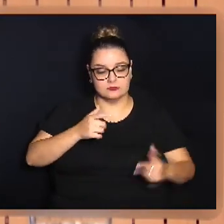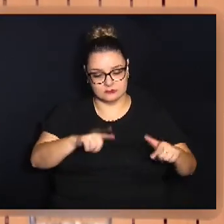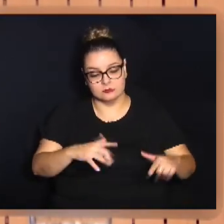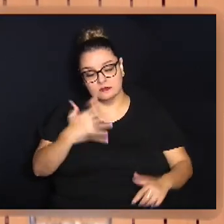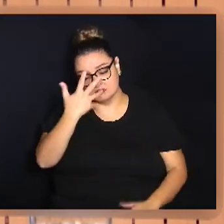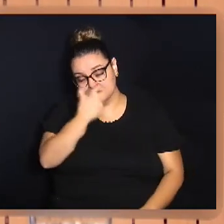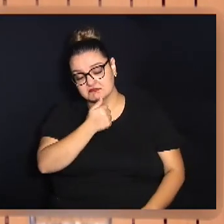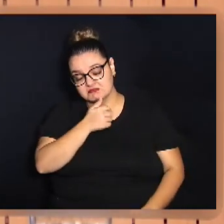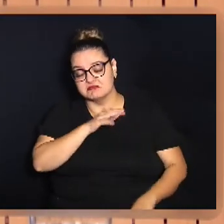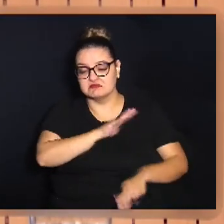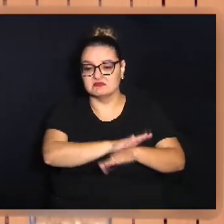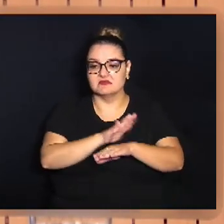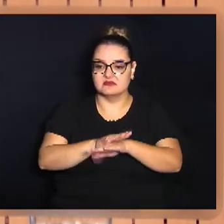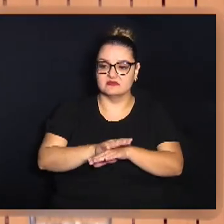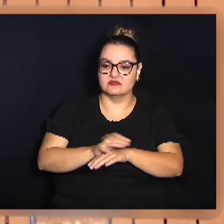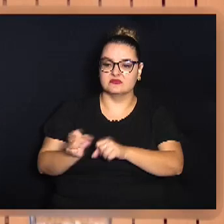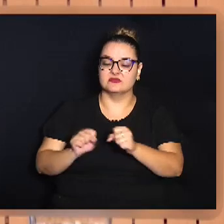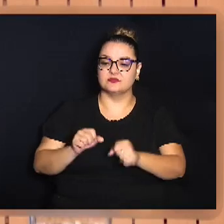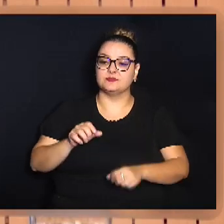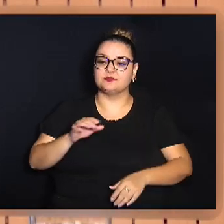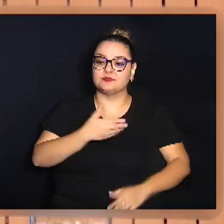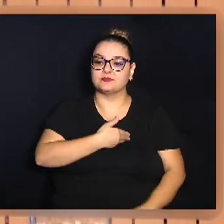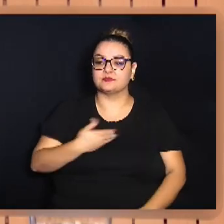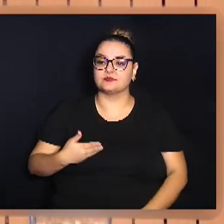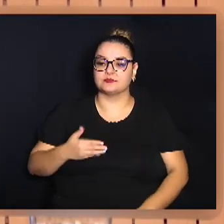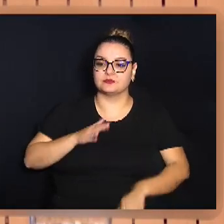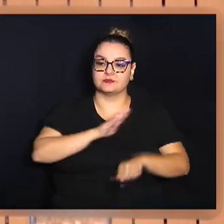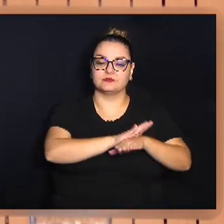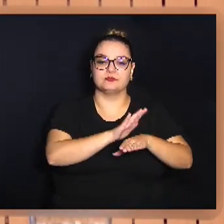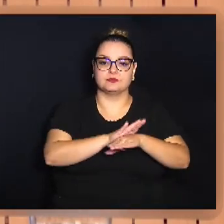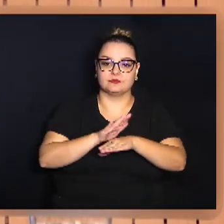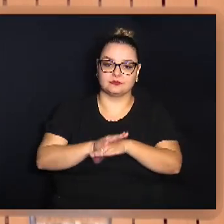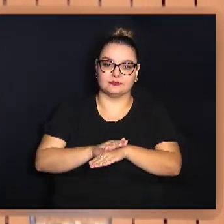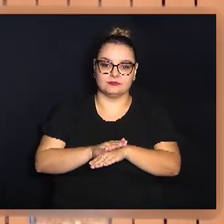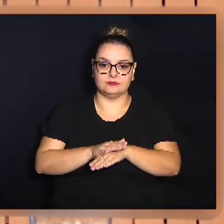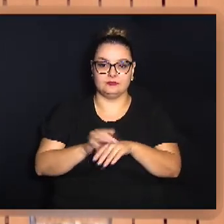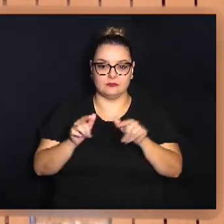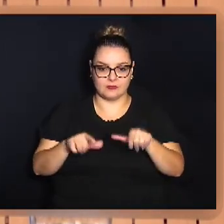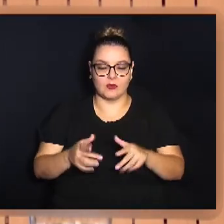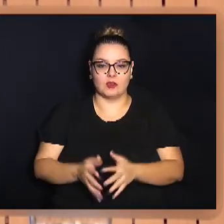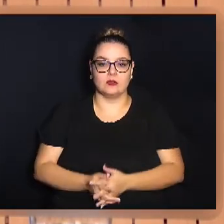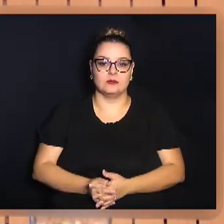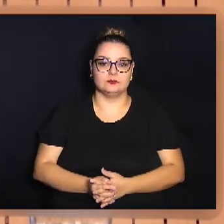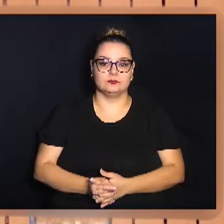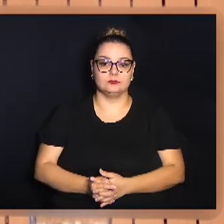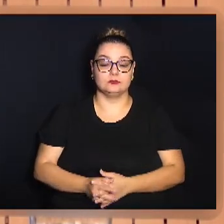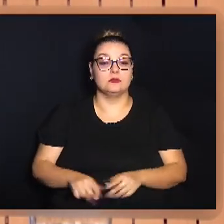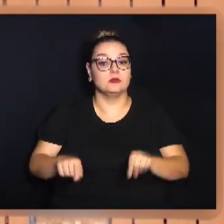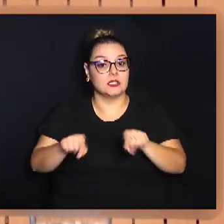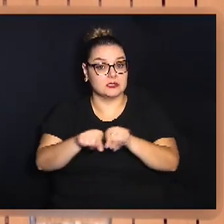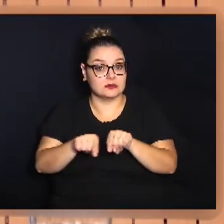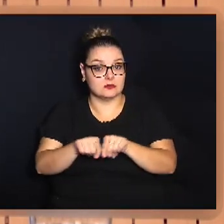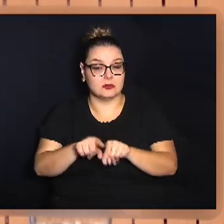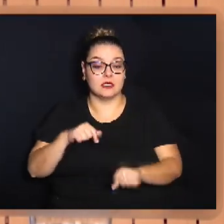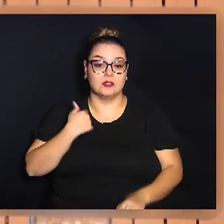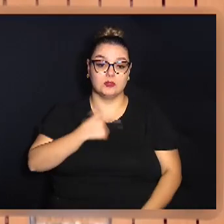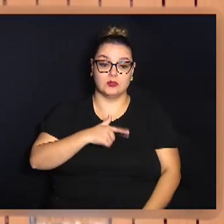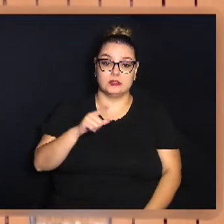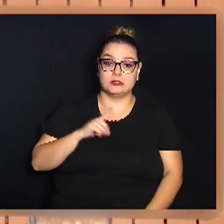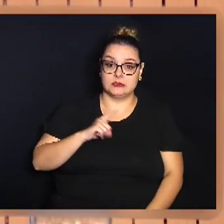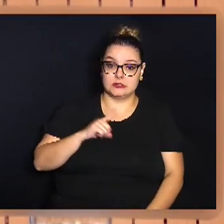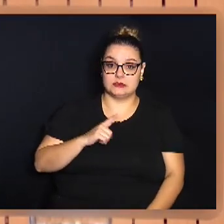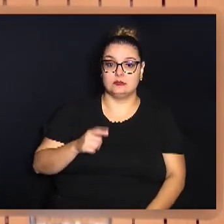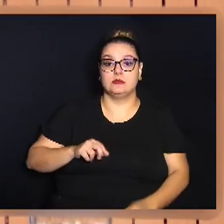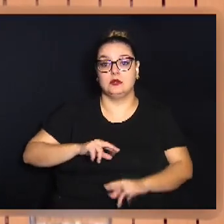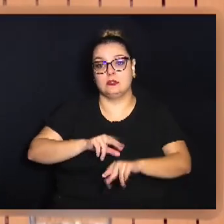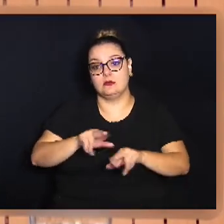nossa cidade na contribuição do local. Mas também nós temos